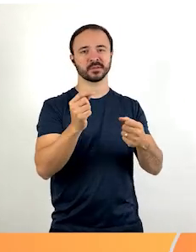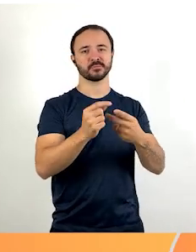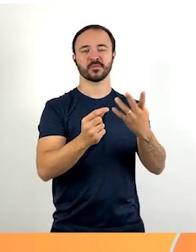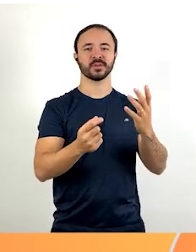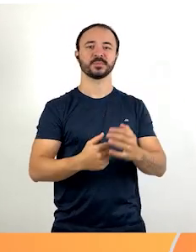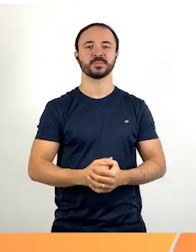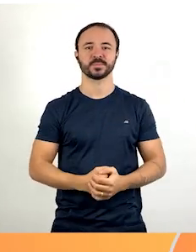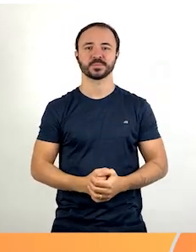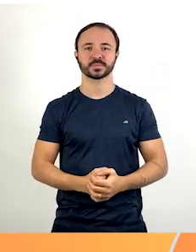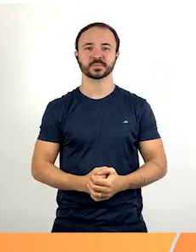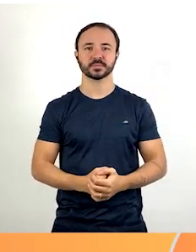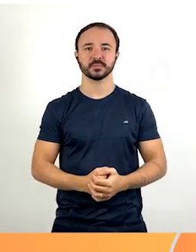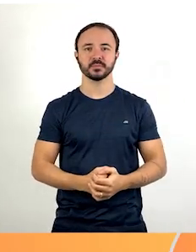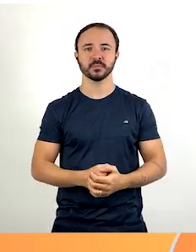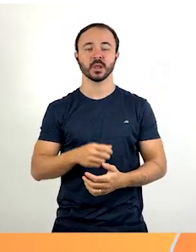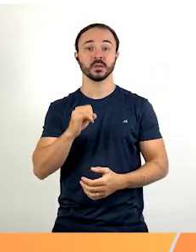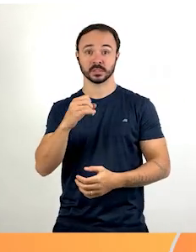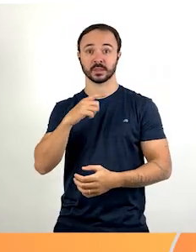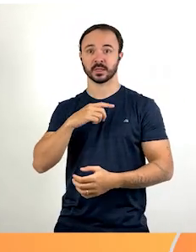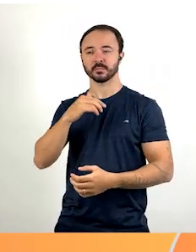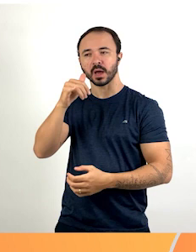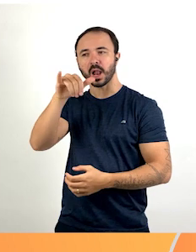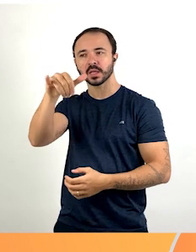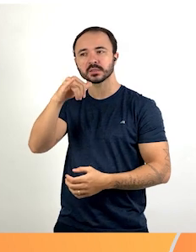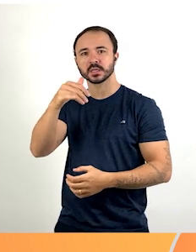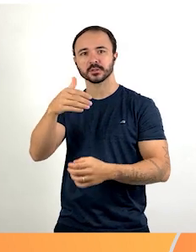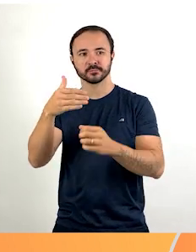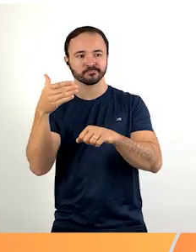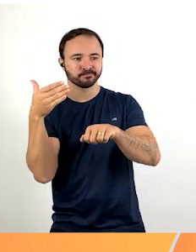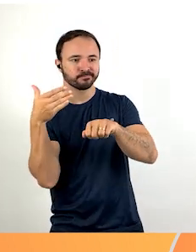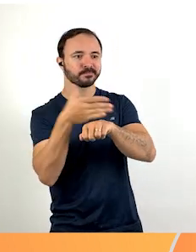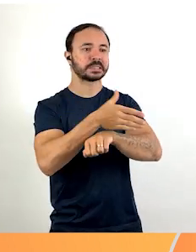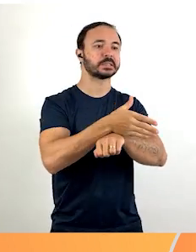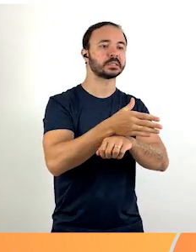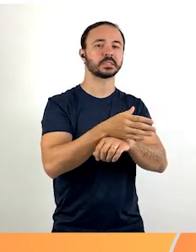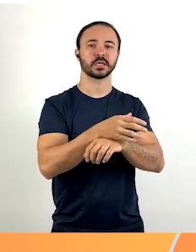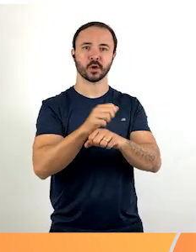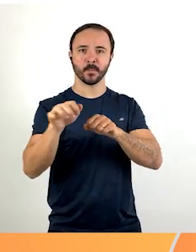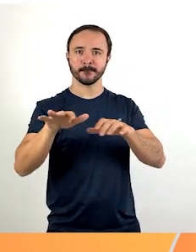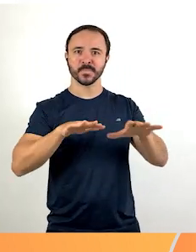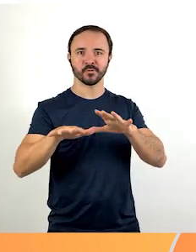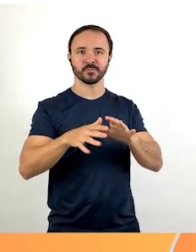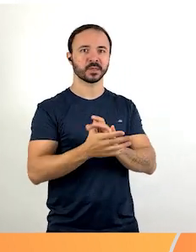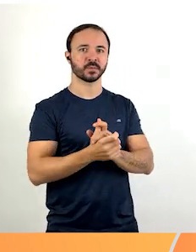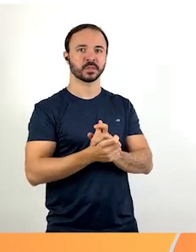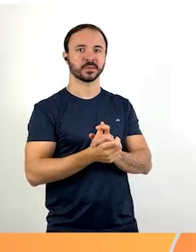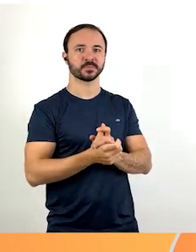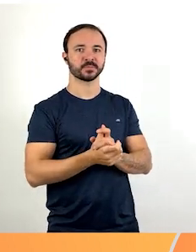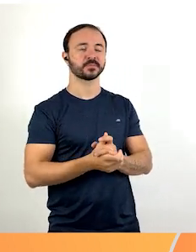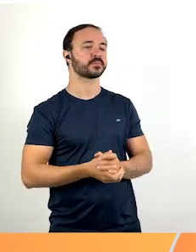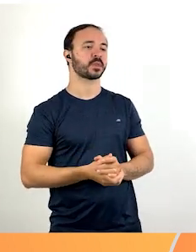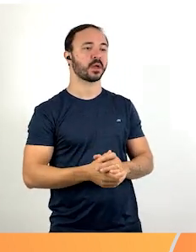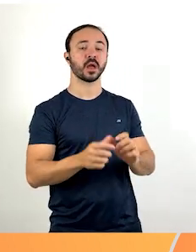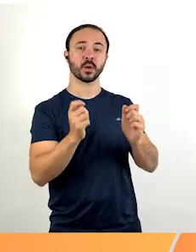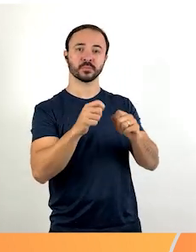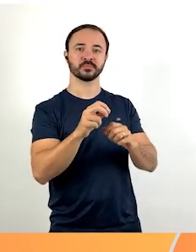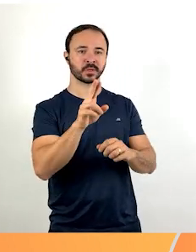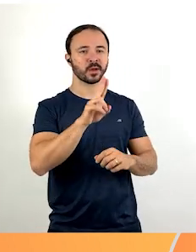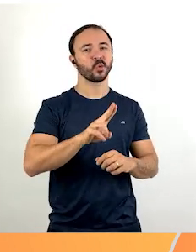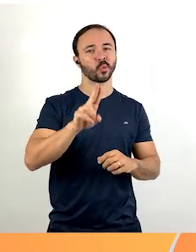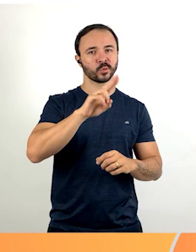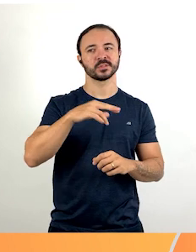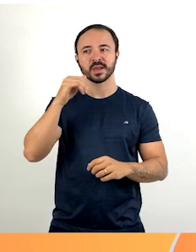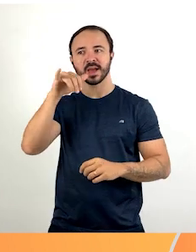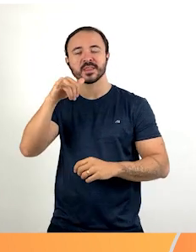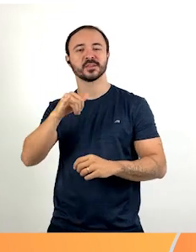Quando percorridos por corrente elétrica, produzem uma queda no potencial elétrico do circuito, consumindo essa energia. A partir do momento em que se consome